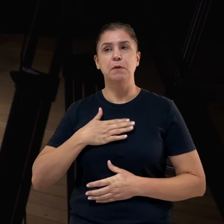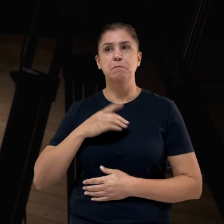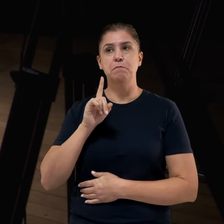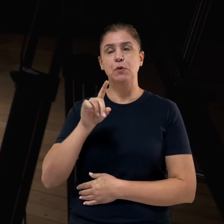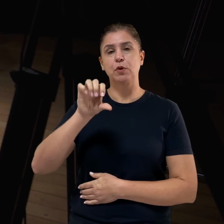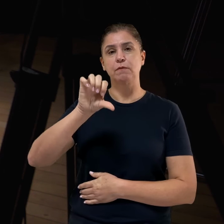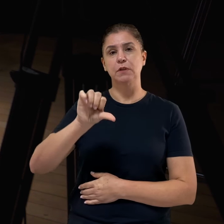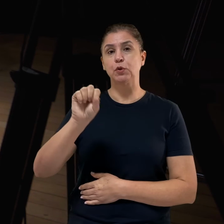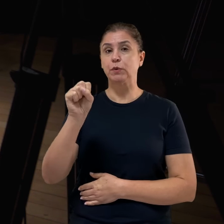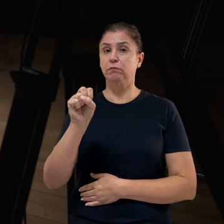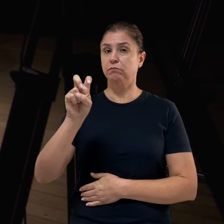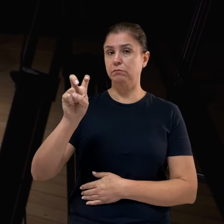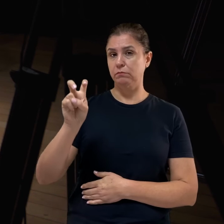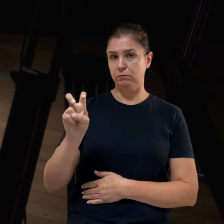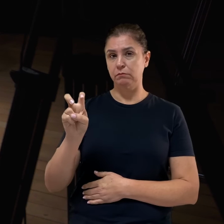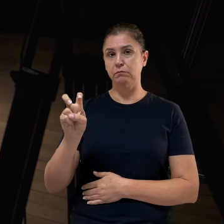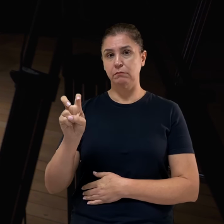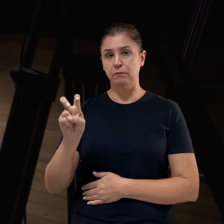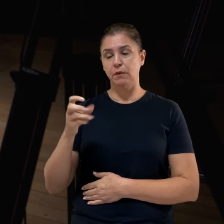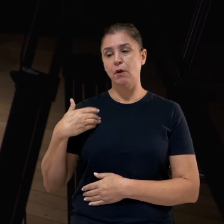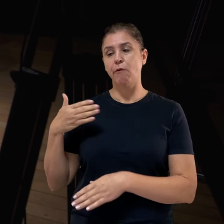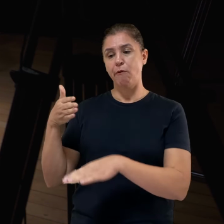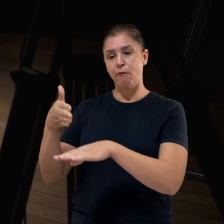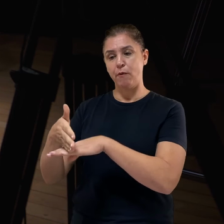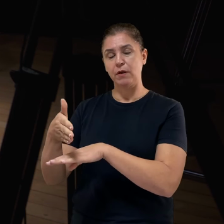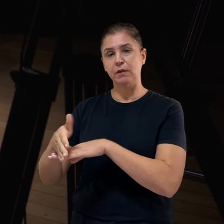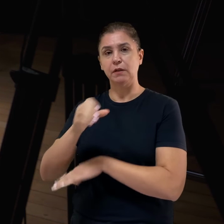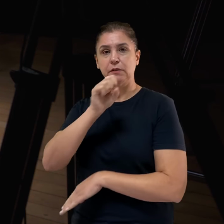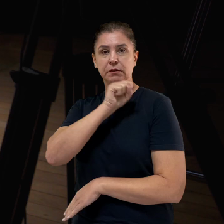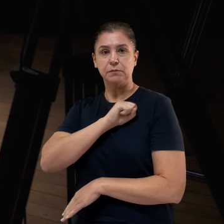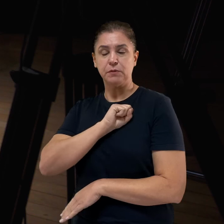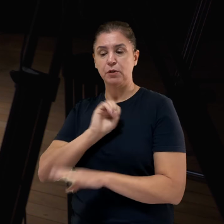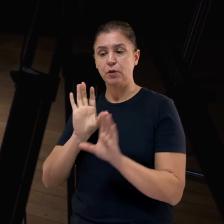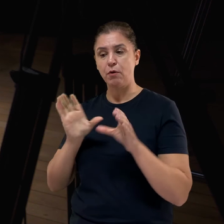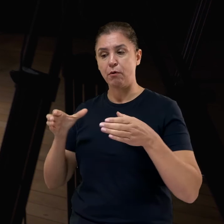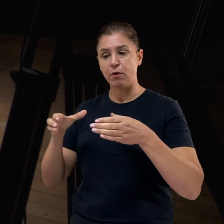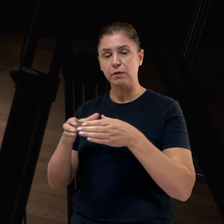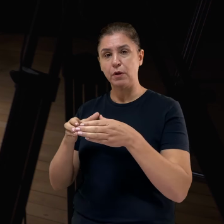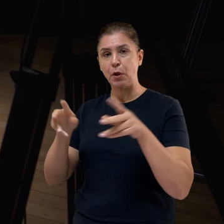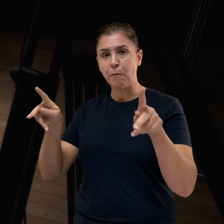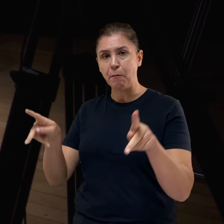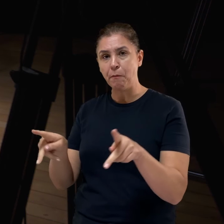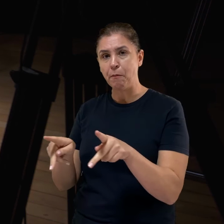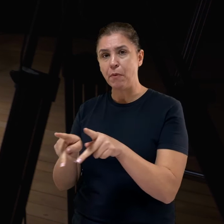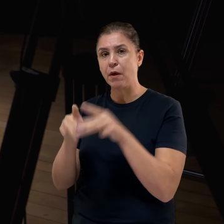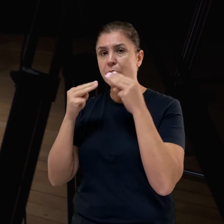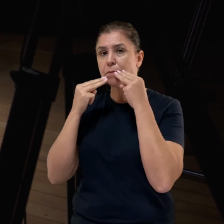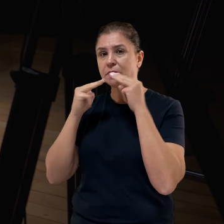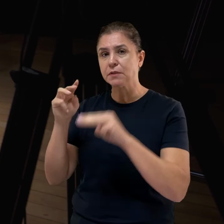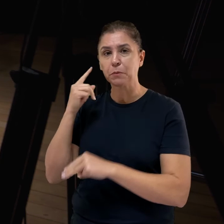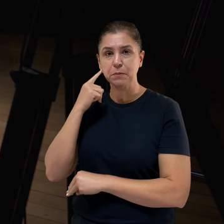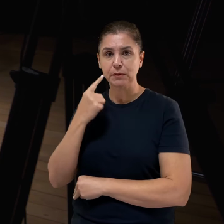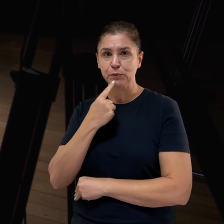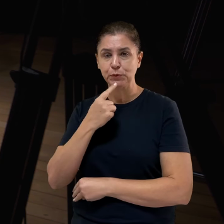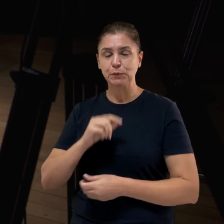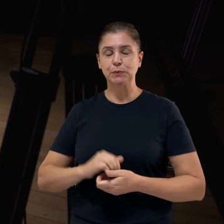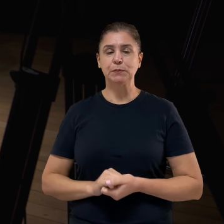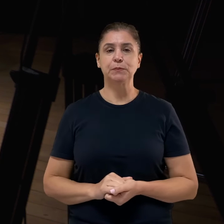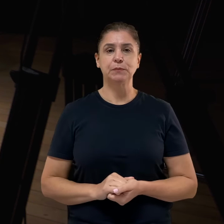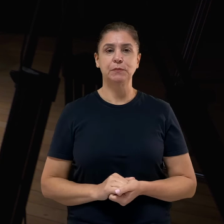Em 1985, eu entrei no seminário da congregação Pequenas Missões para Surdos.